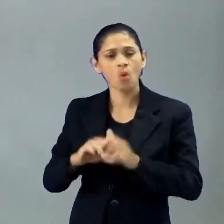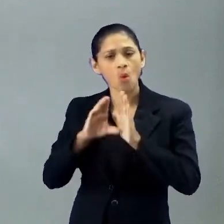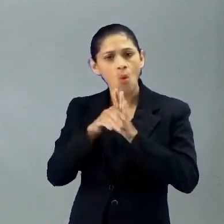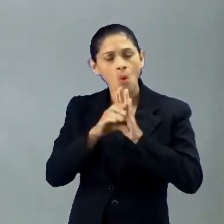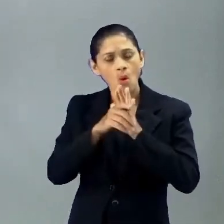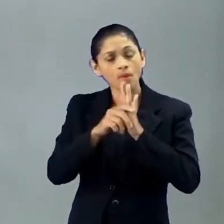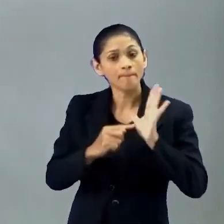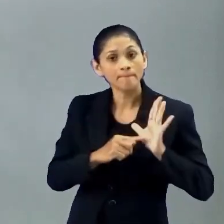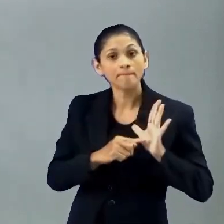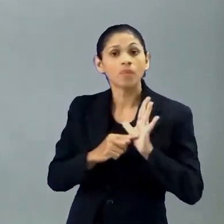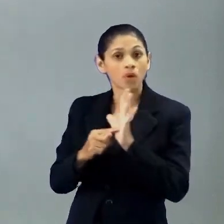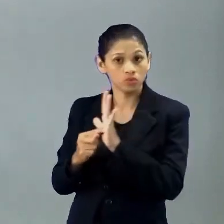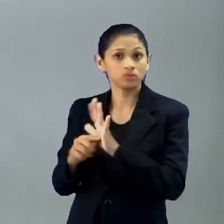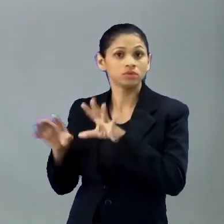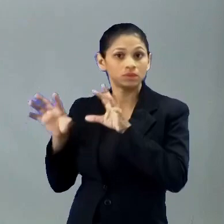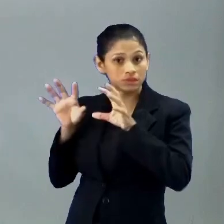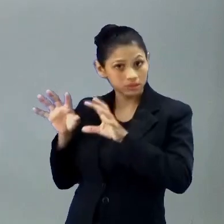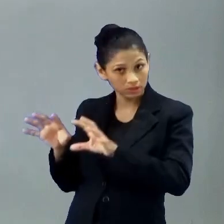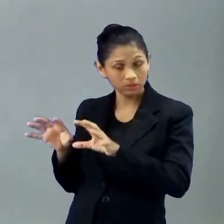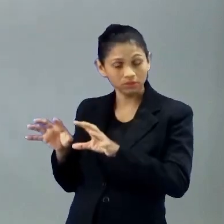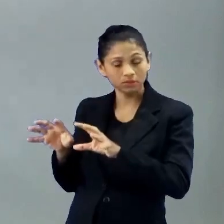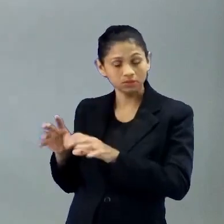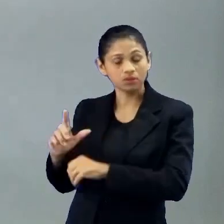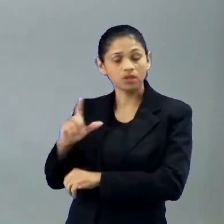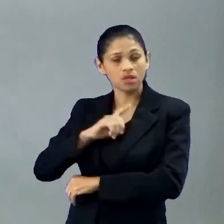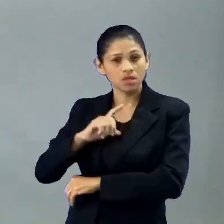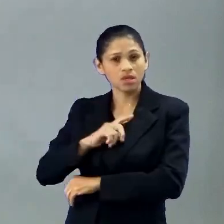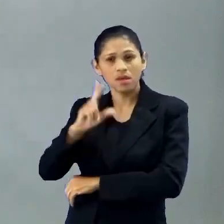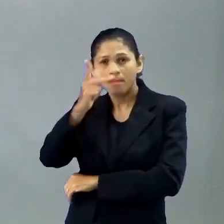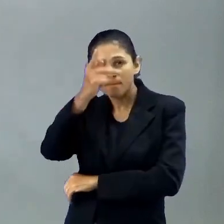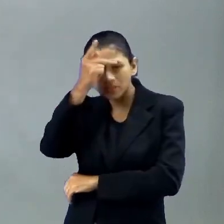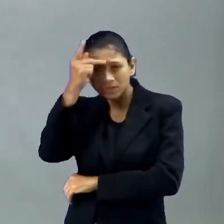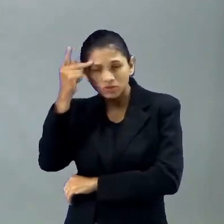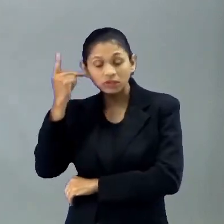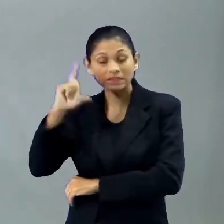primordial. Existem pessoas que têm muitas terras